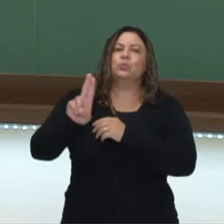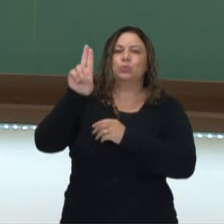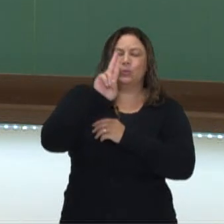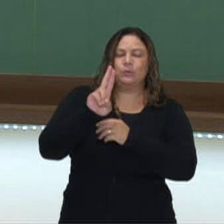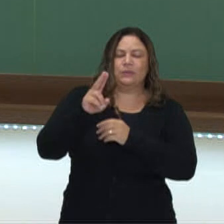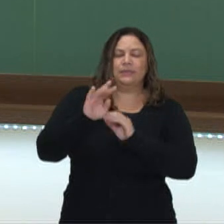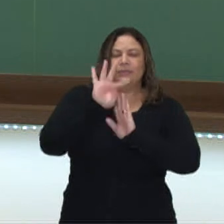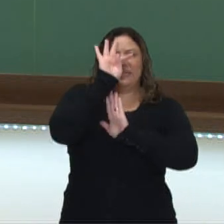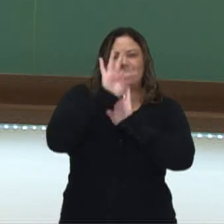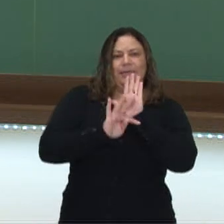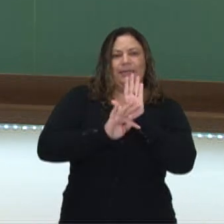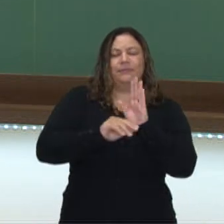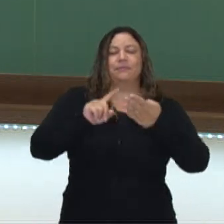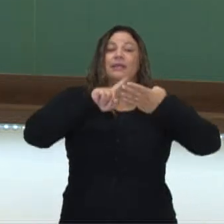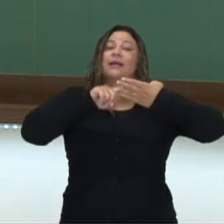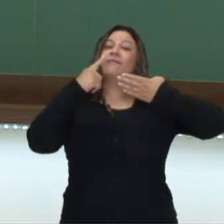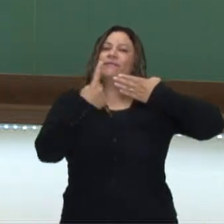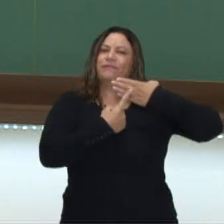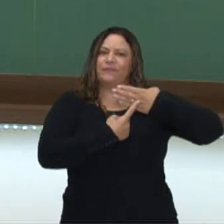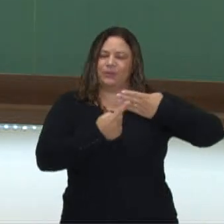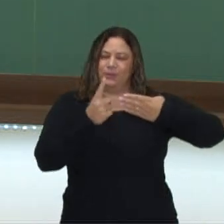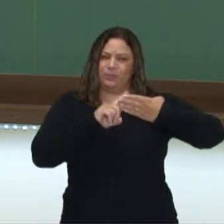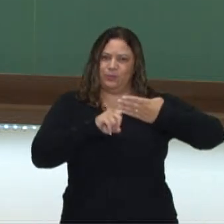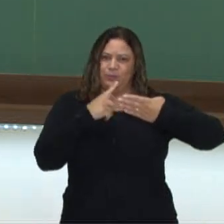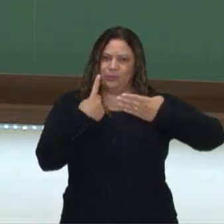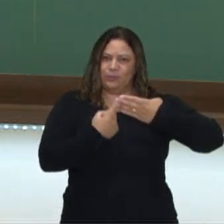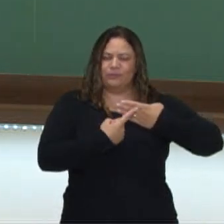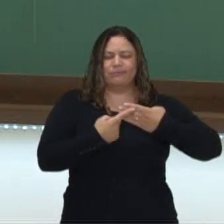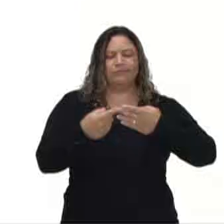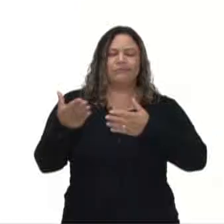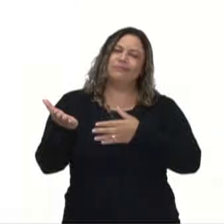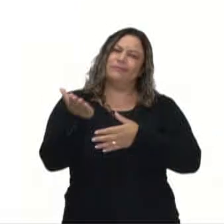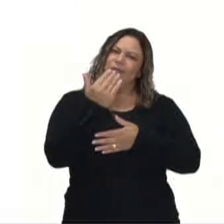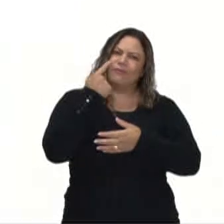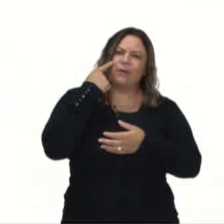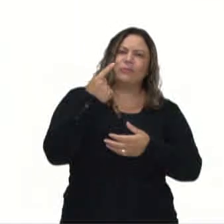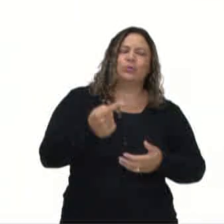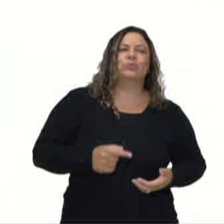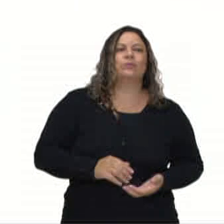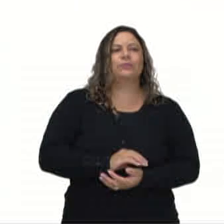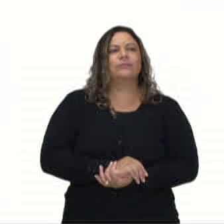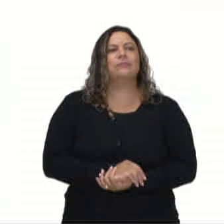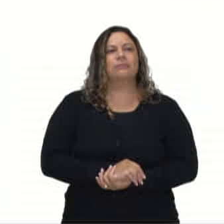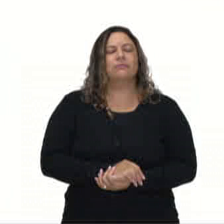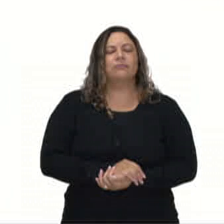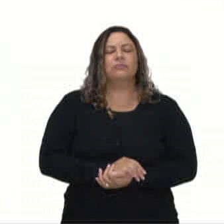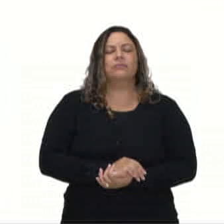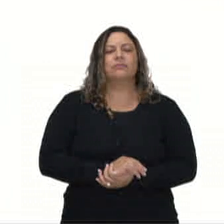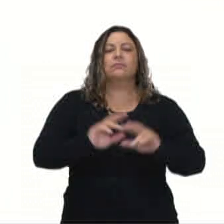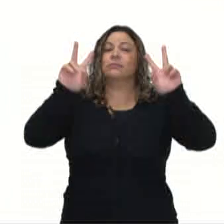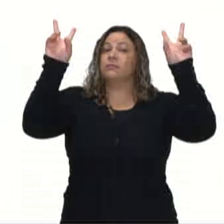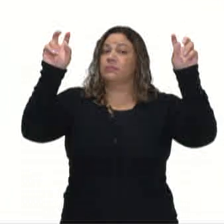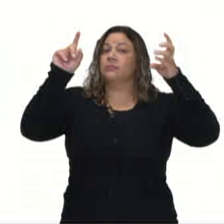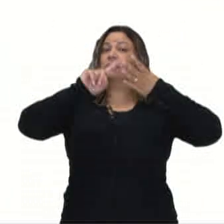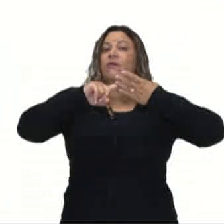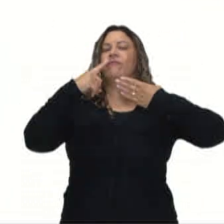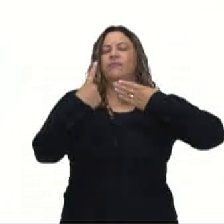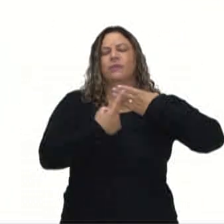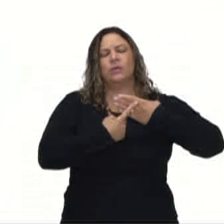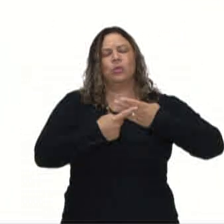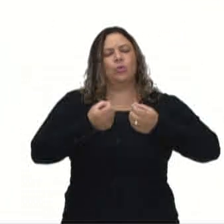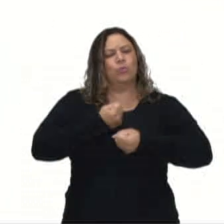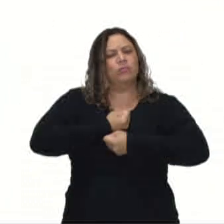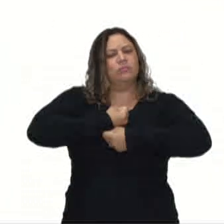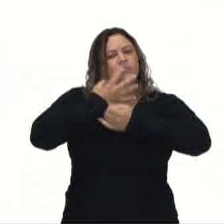desse texto, que são as figuras de linguagem. Acompanhem comigo. Chamamos de figura de linguagem os recursos